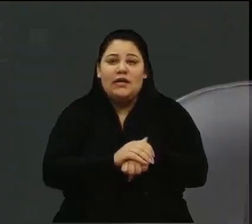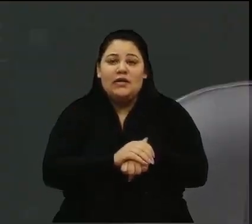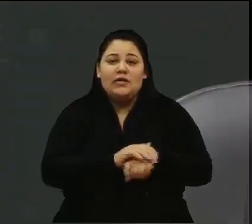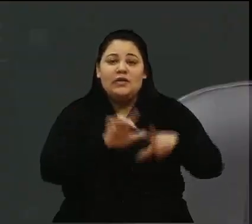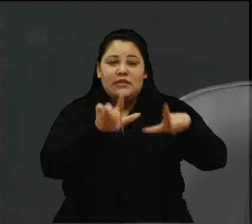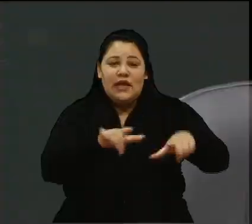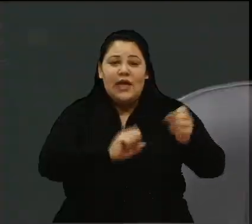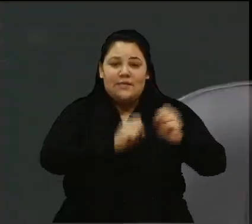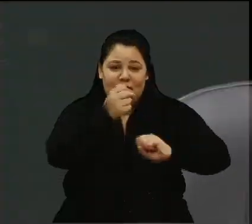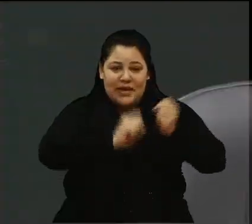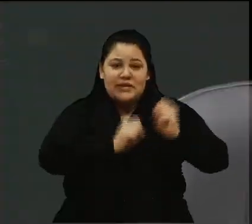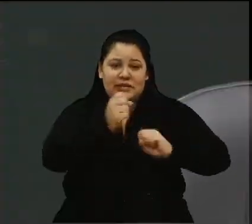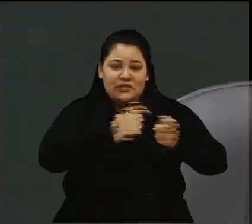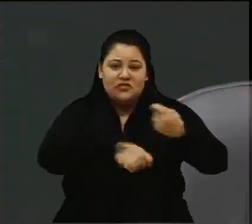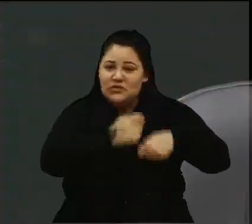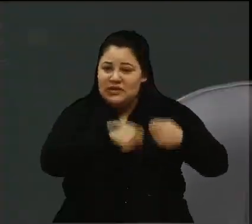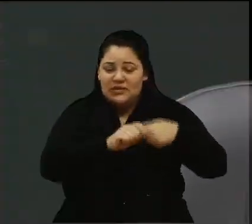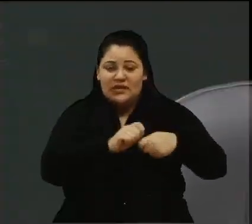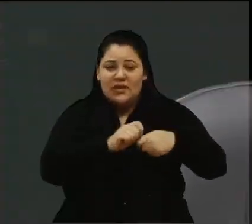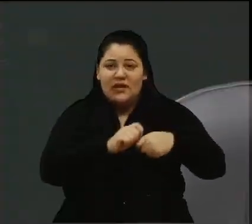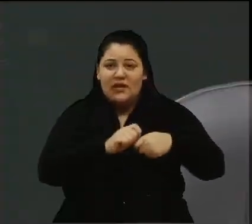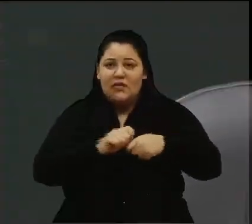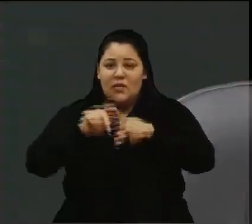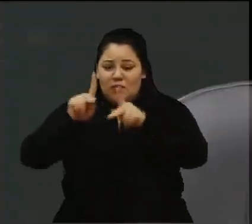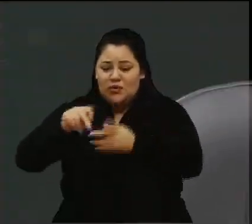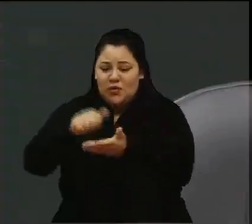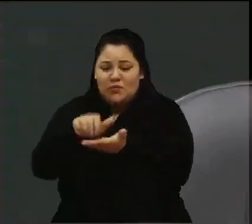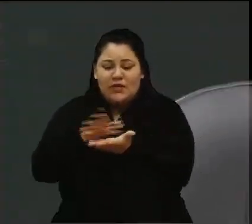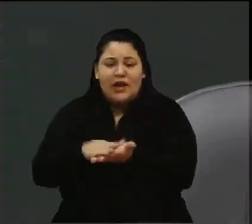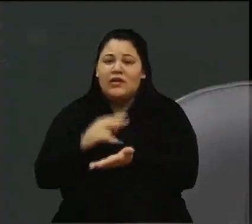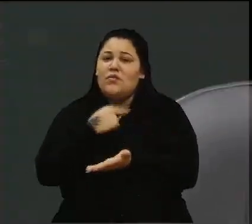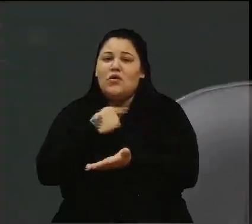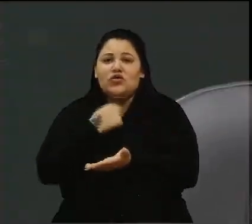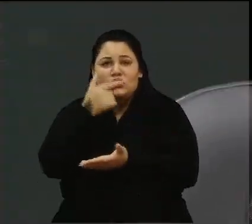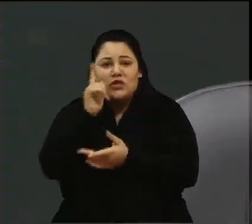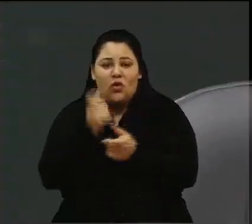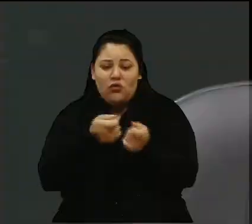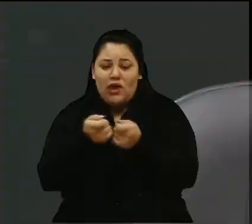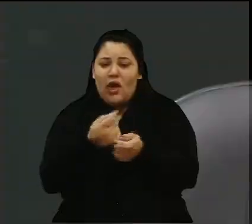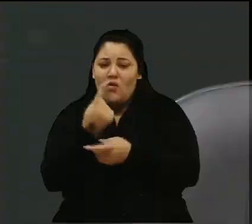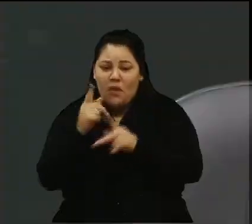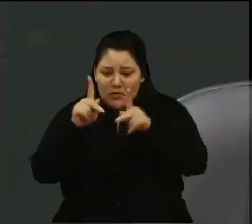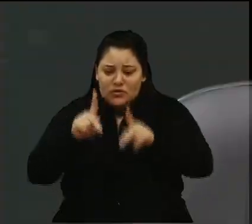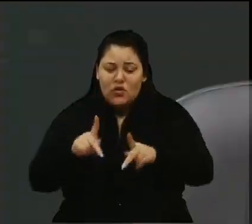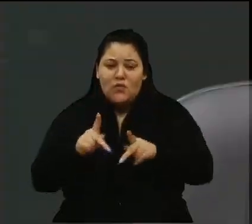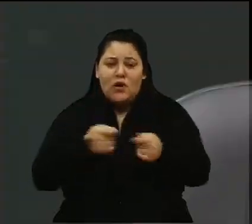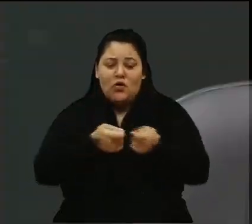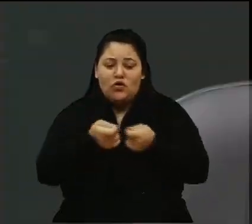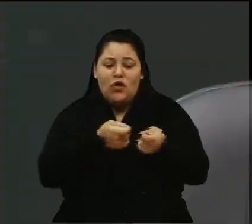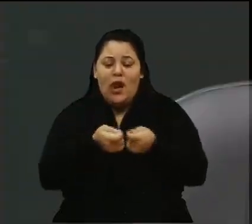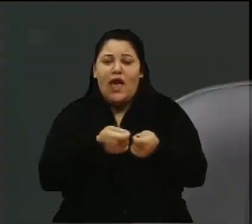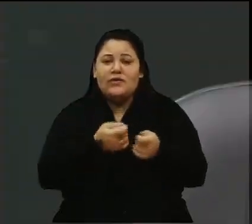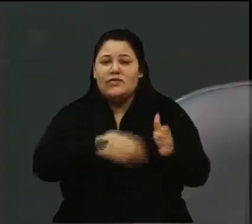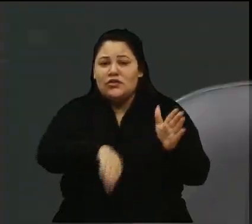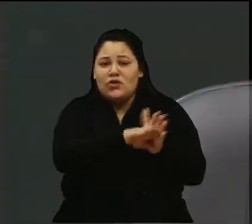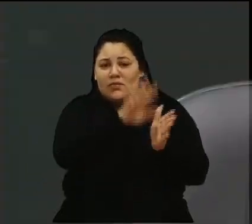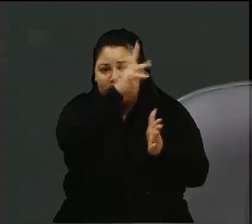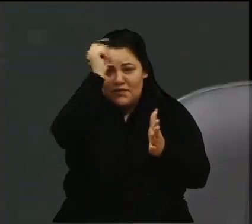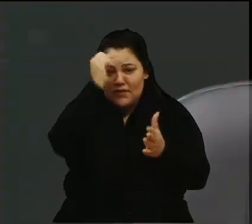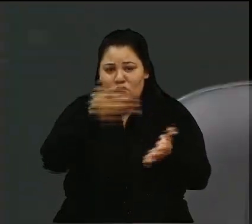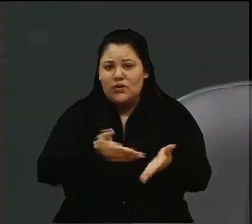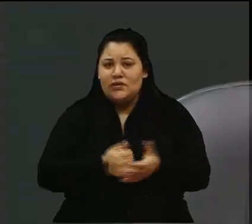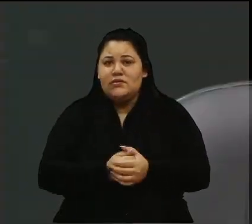tem uma pessoa por quadra para multar e não é possível que eles não consigam botar uma pessoa no estacionamento da prefeitura para cuidar do estacionamento.